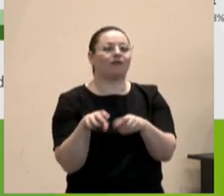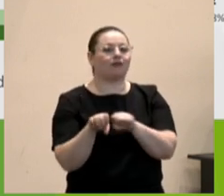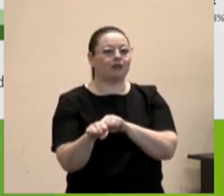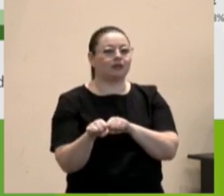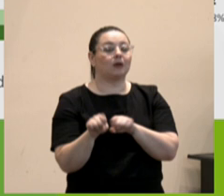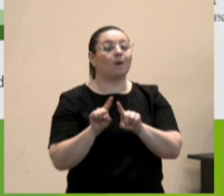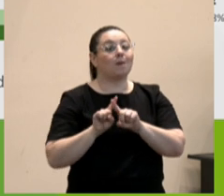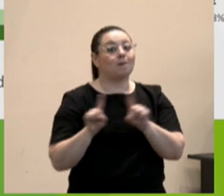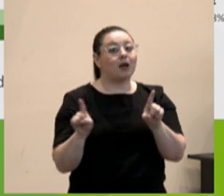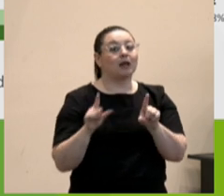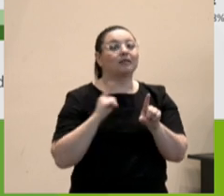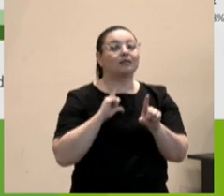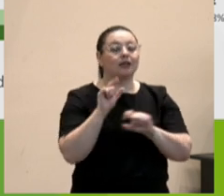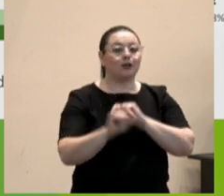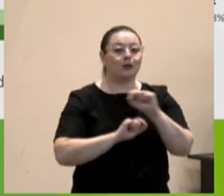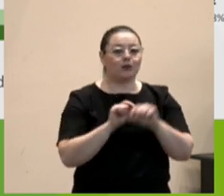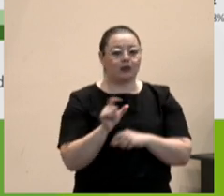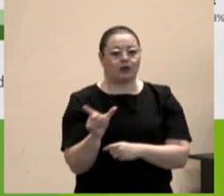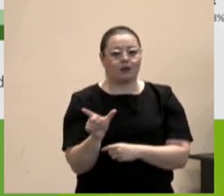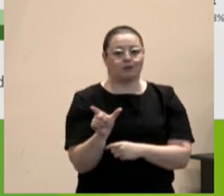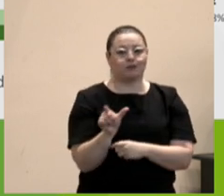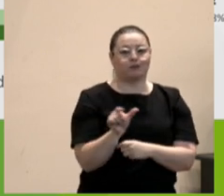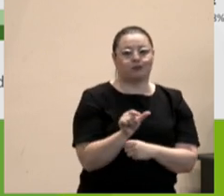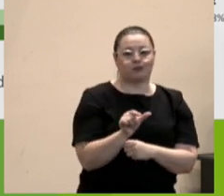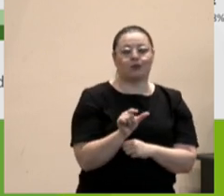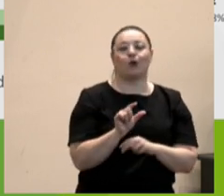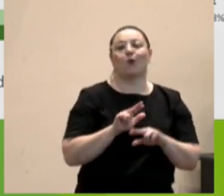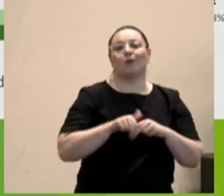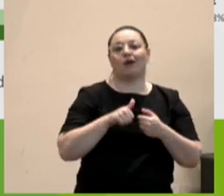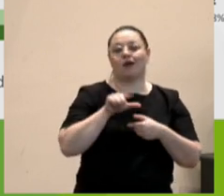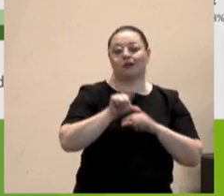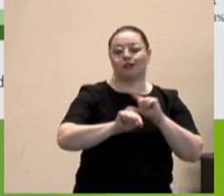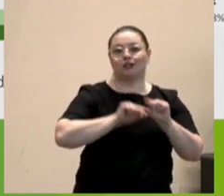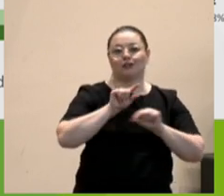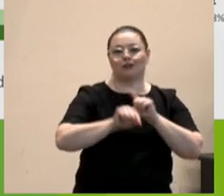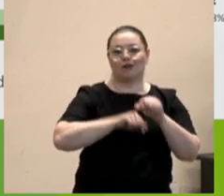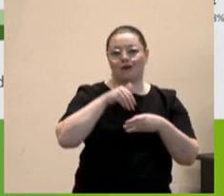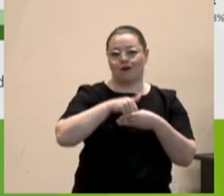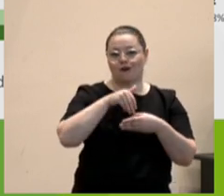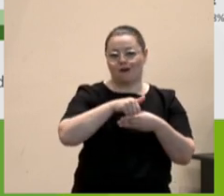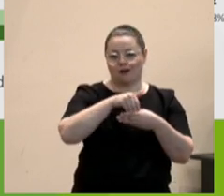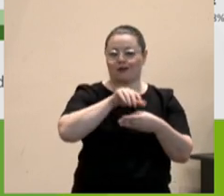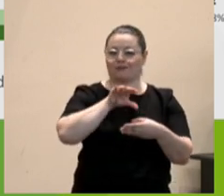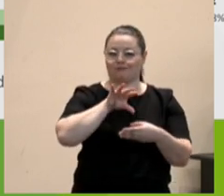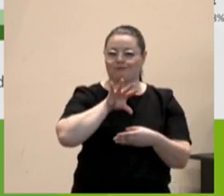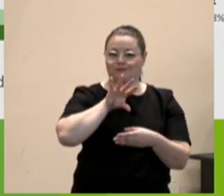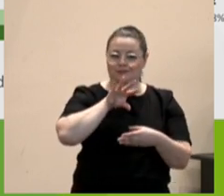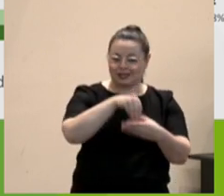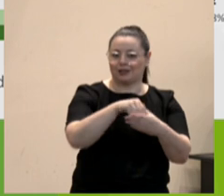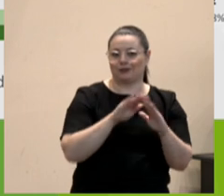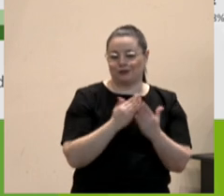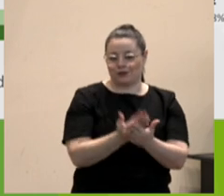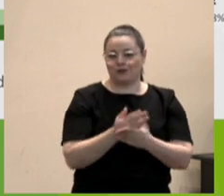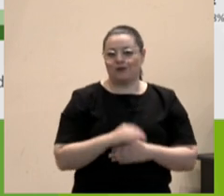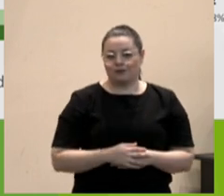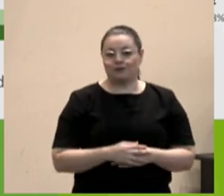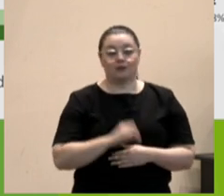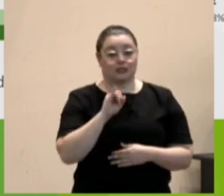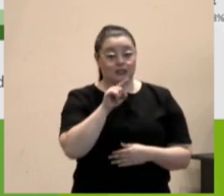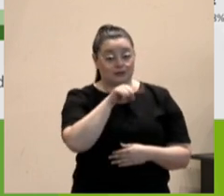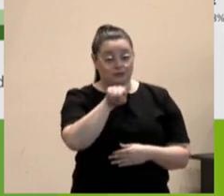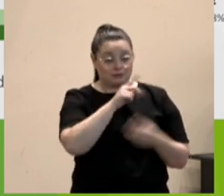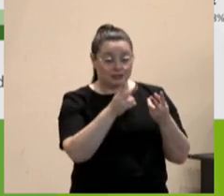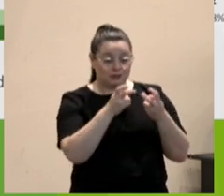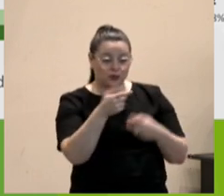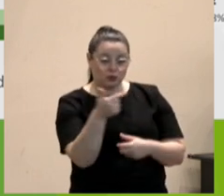tempo, uma diminuição de processos por eleição direta nas escolas. Se vocês perceberem, é o segundo